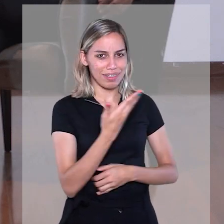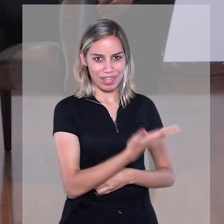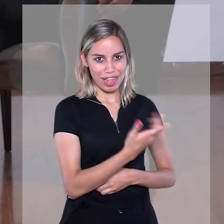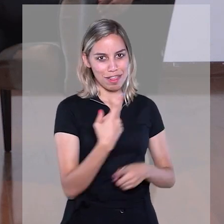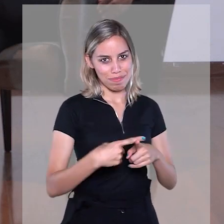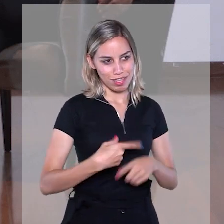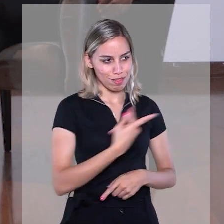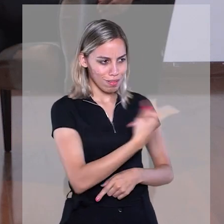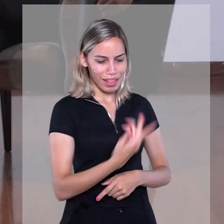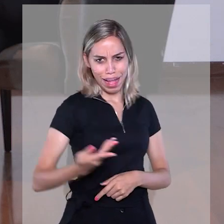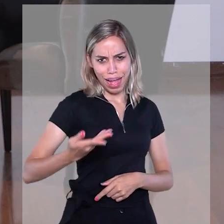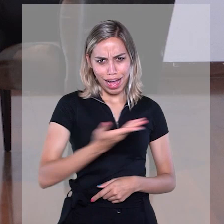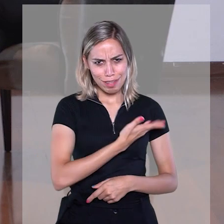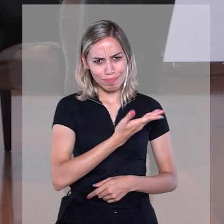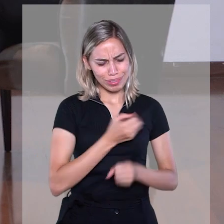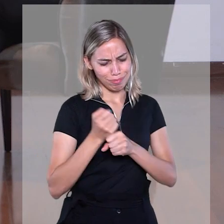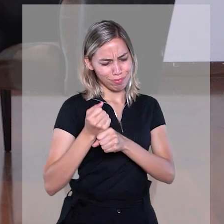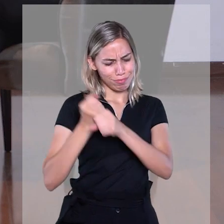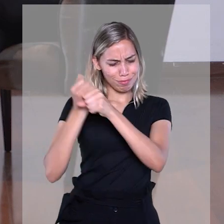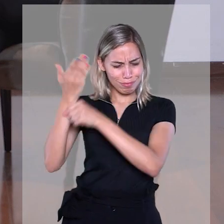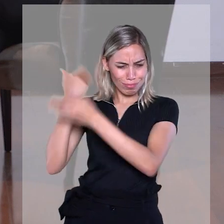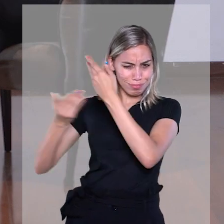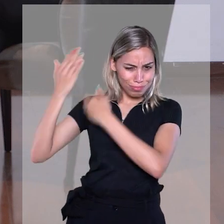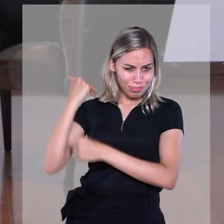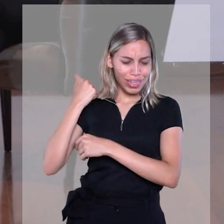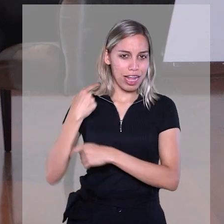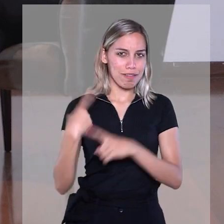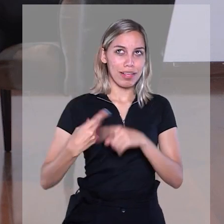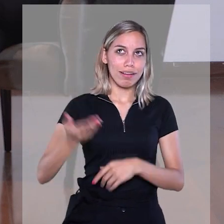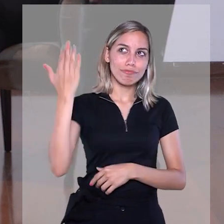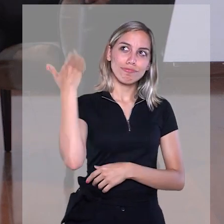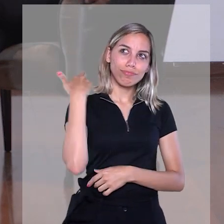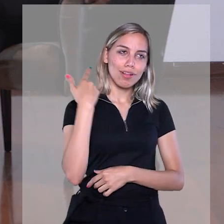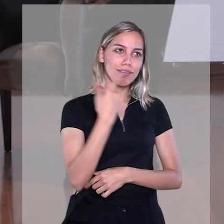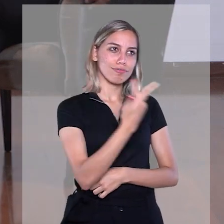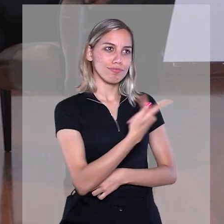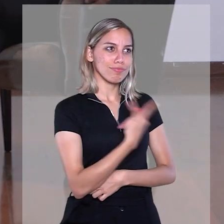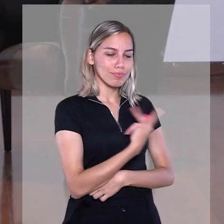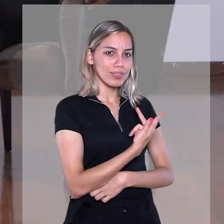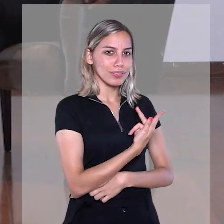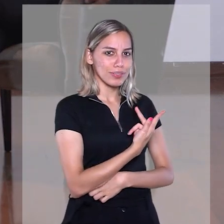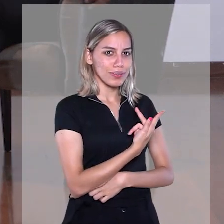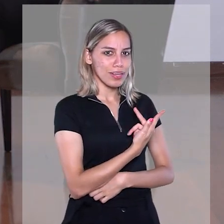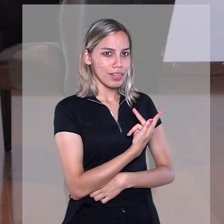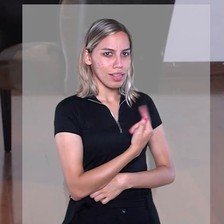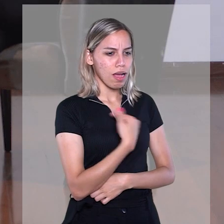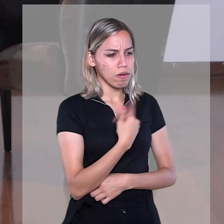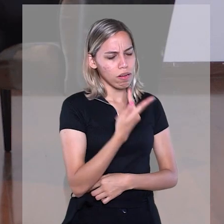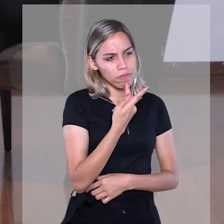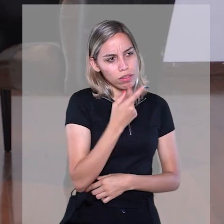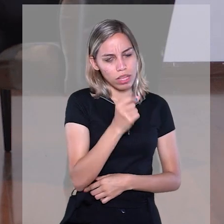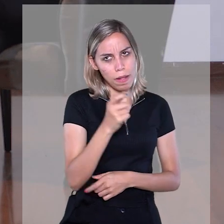gente é amigo há tanto tempo, que na época que a gente que eu me refiro, é uma geração